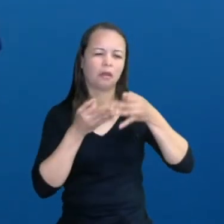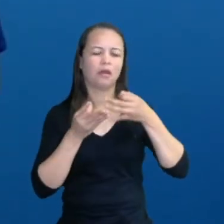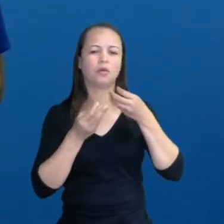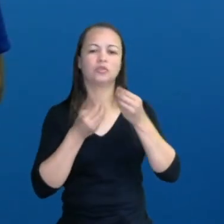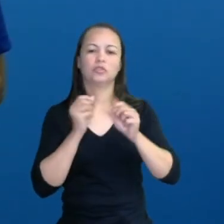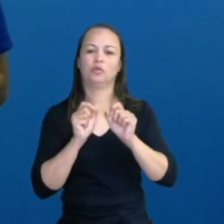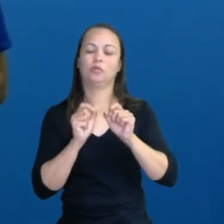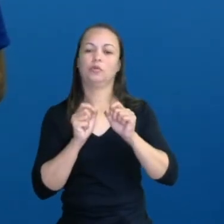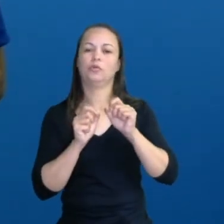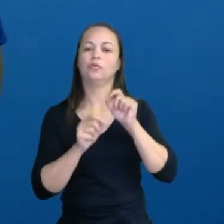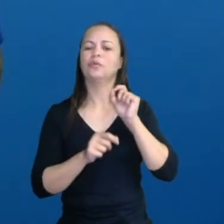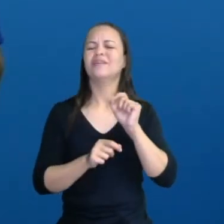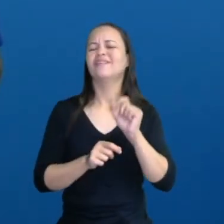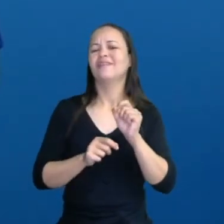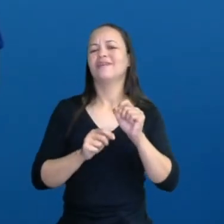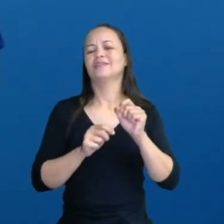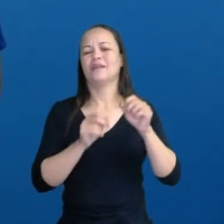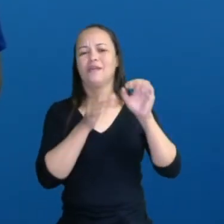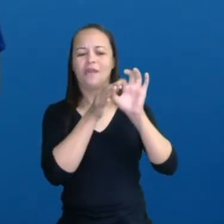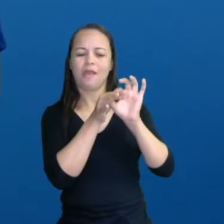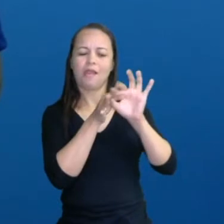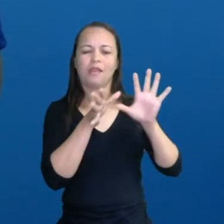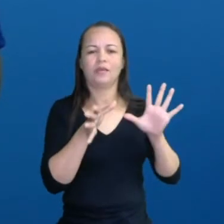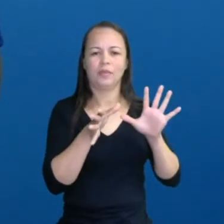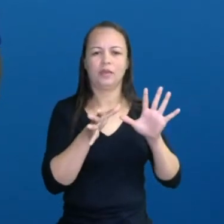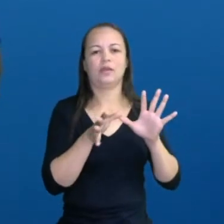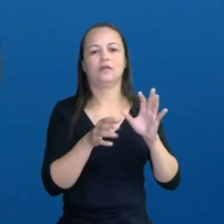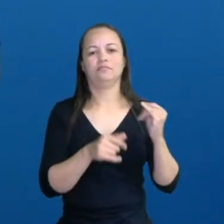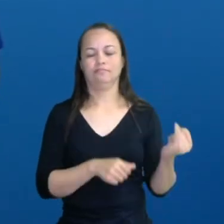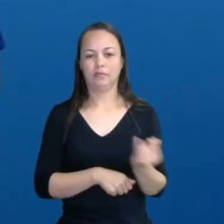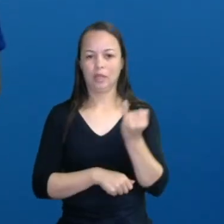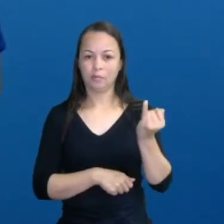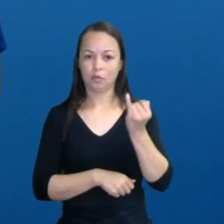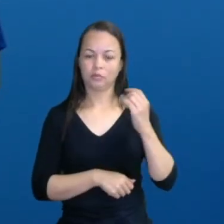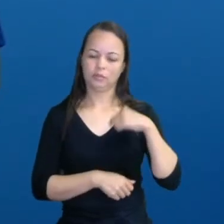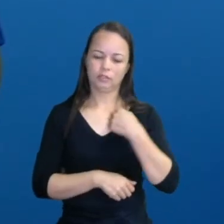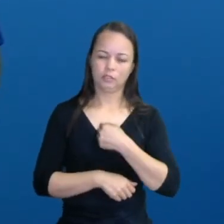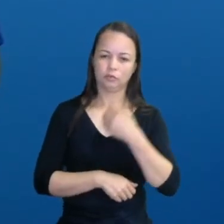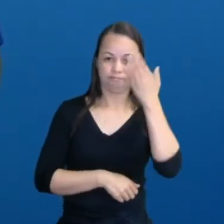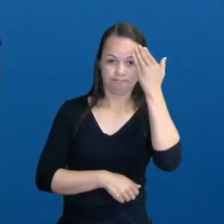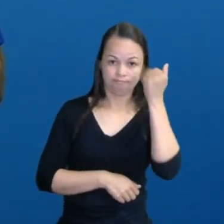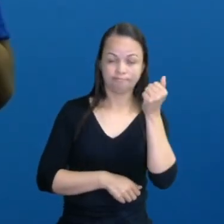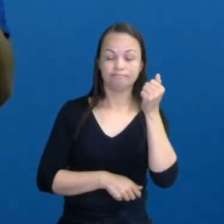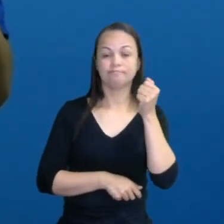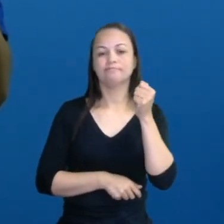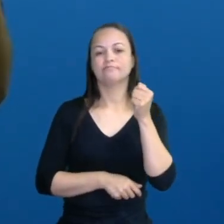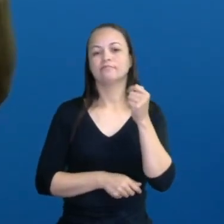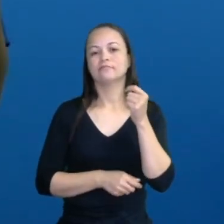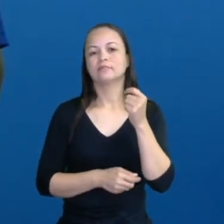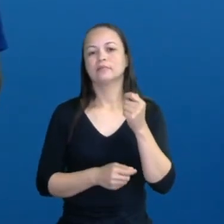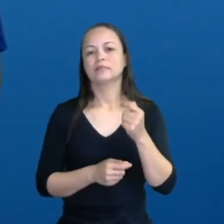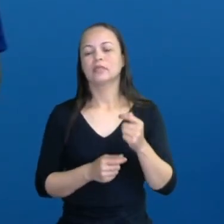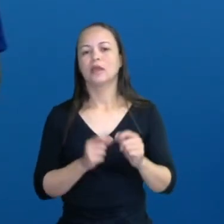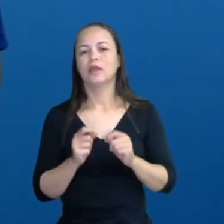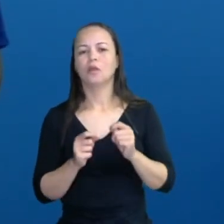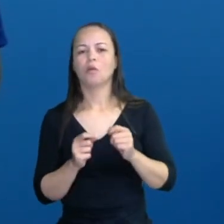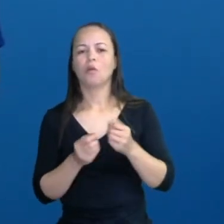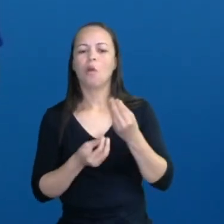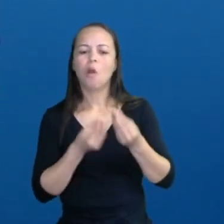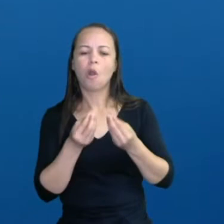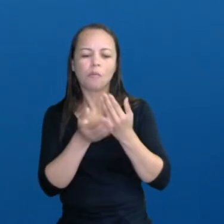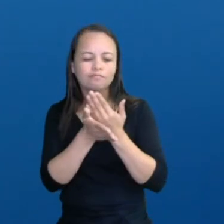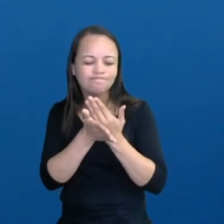que é ser liberal, é importante a gente saber que, como a origem